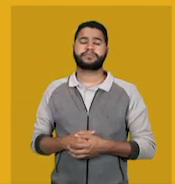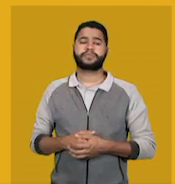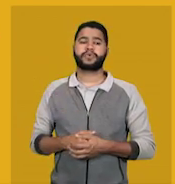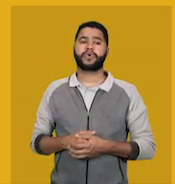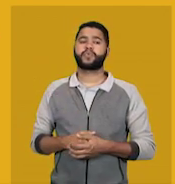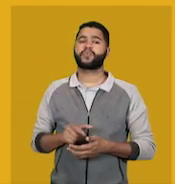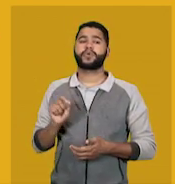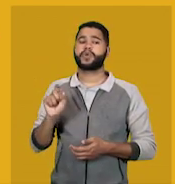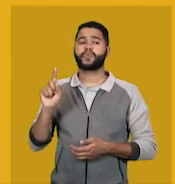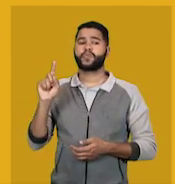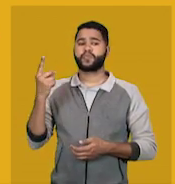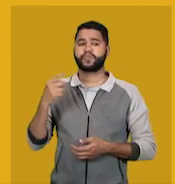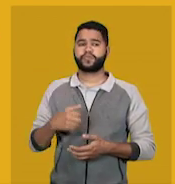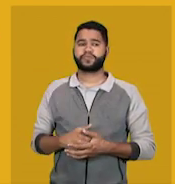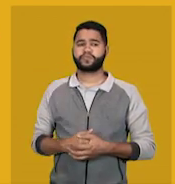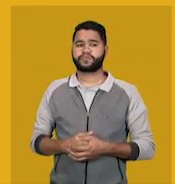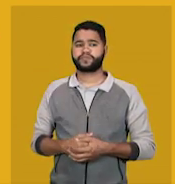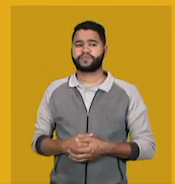vale 1.